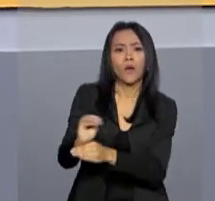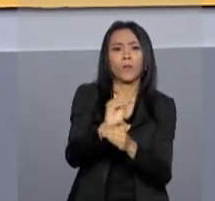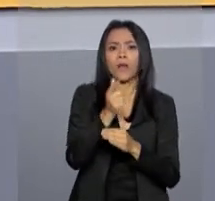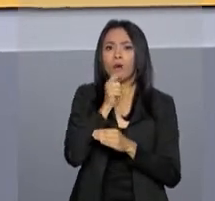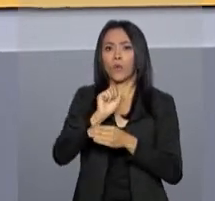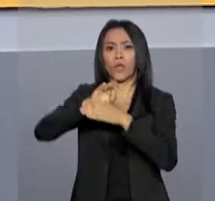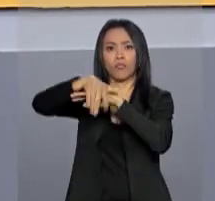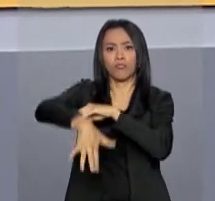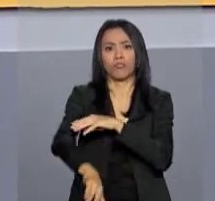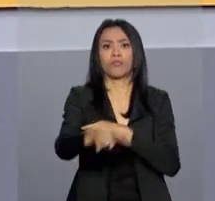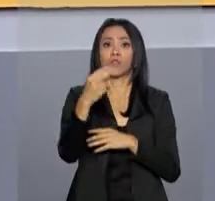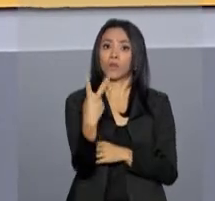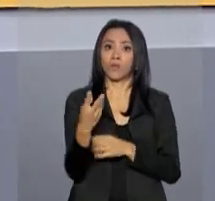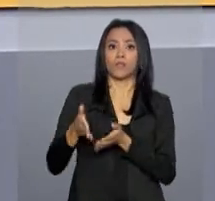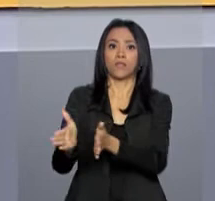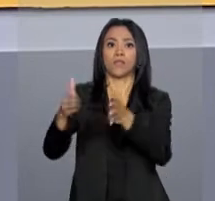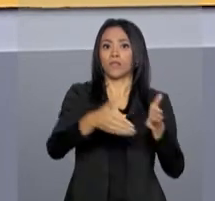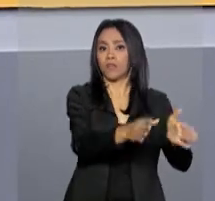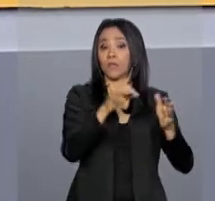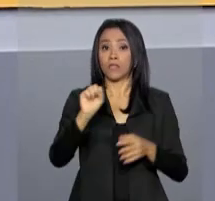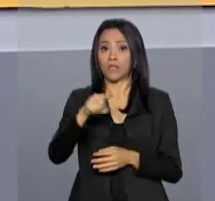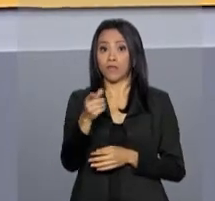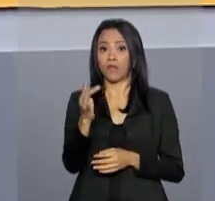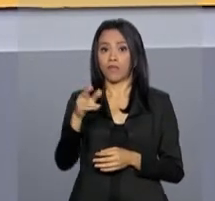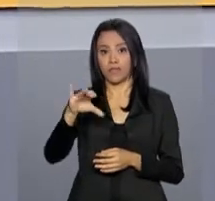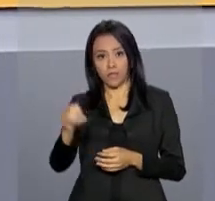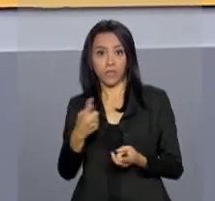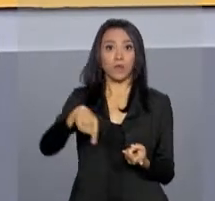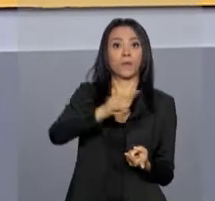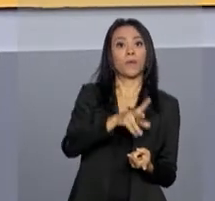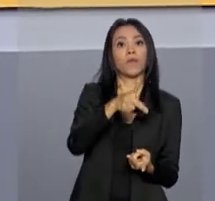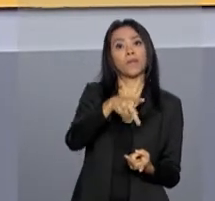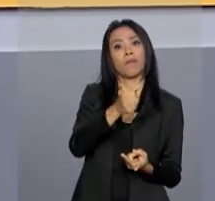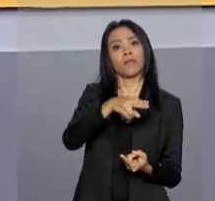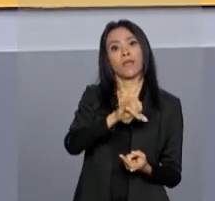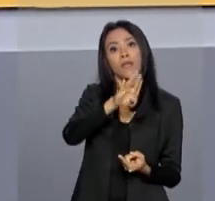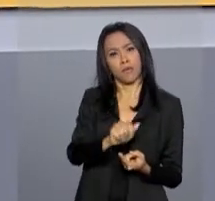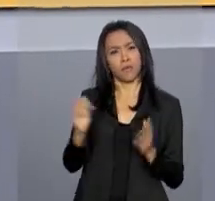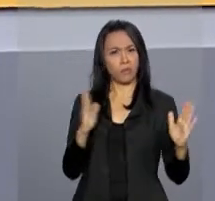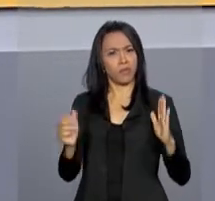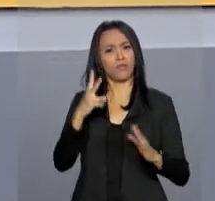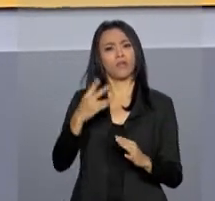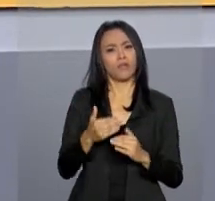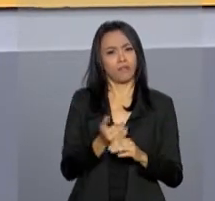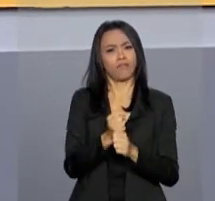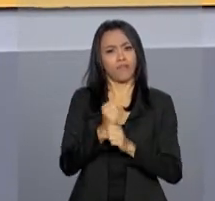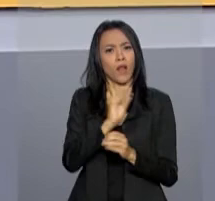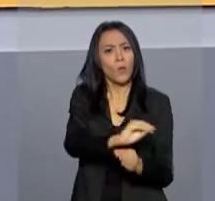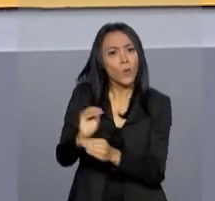é parnaíba a expectativa é investir mais de 2 bilhões de reais nos próximos anos em recuperação ambiental nessas